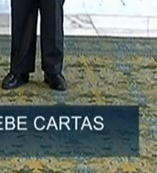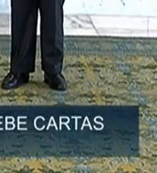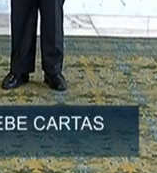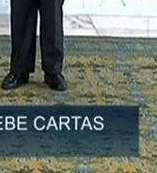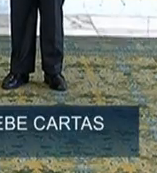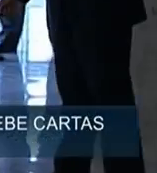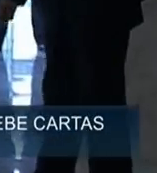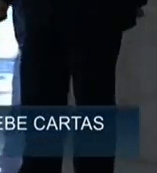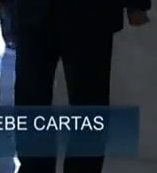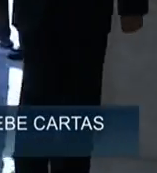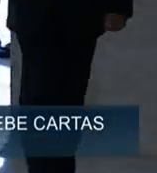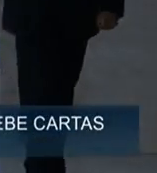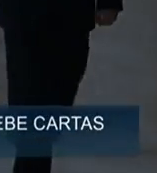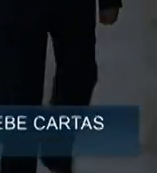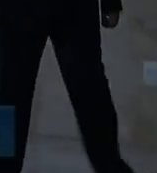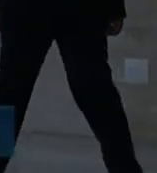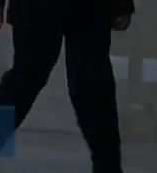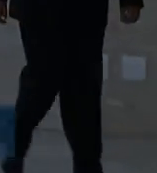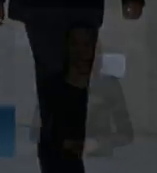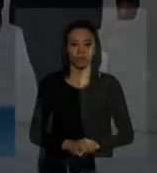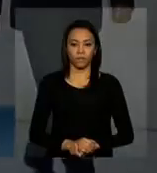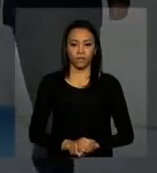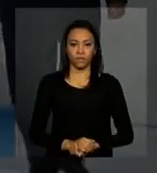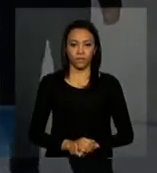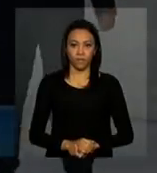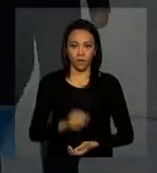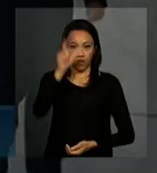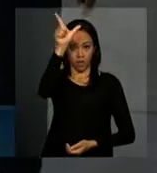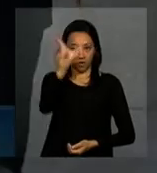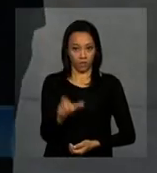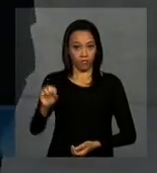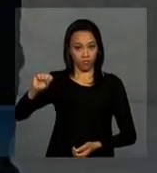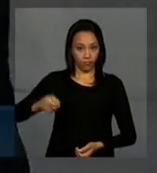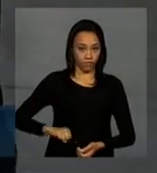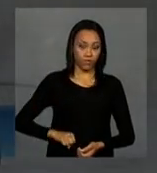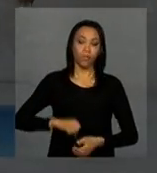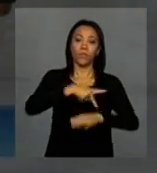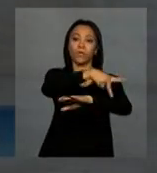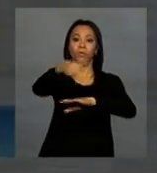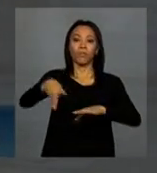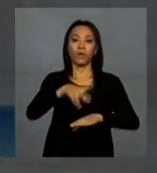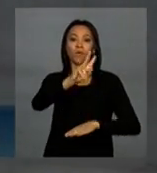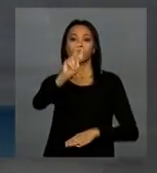O embaixador da República de Honduras, Jaime Guel Bográn.